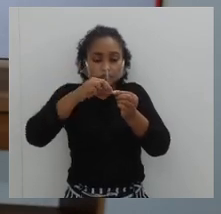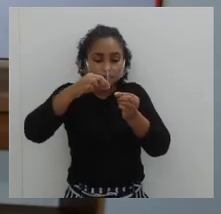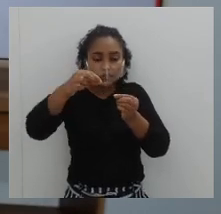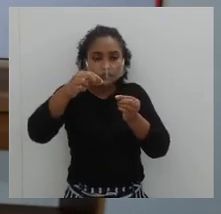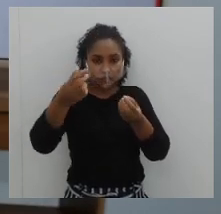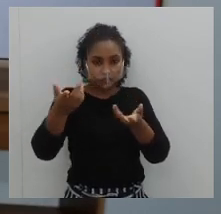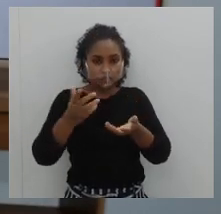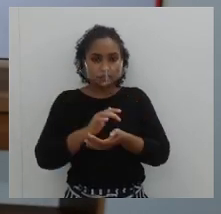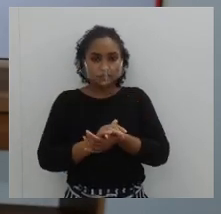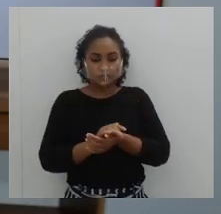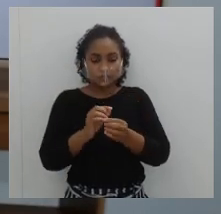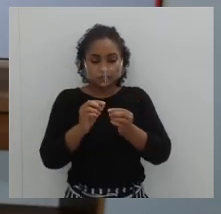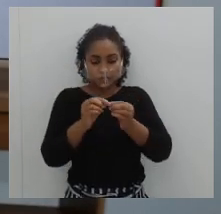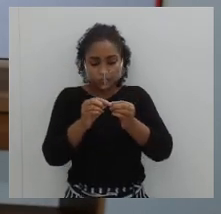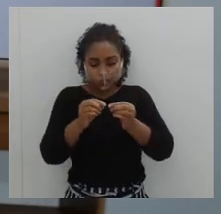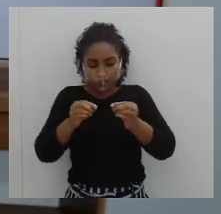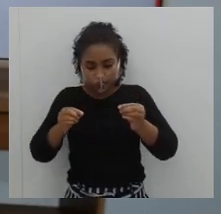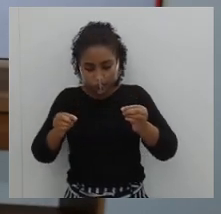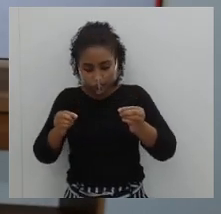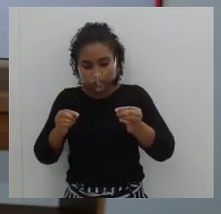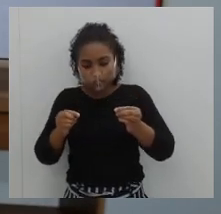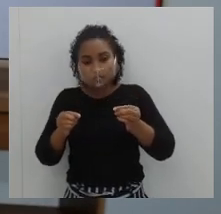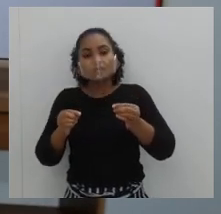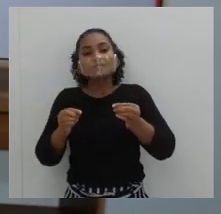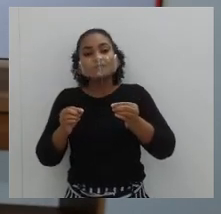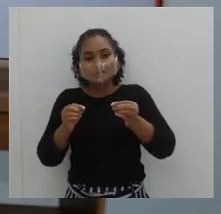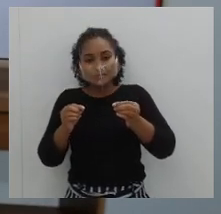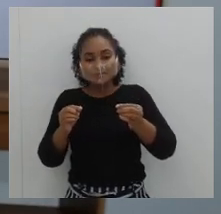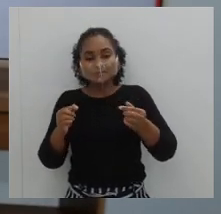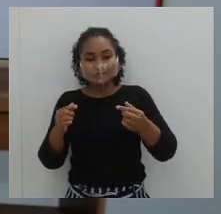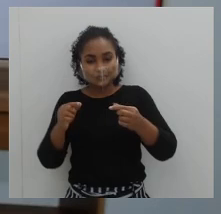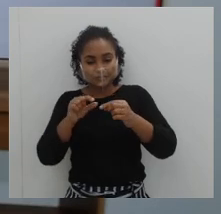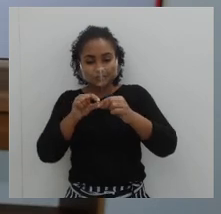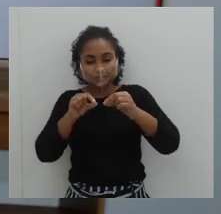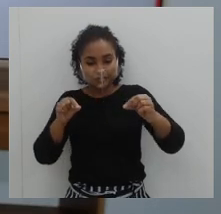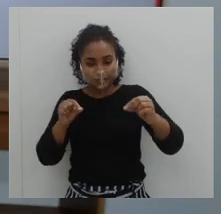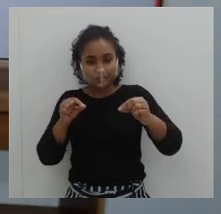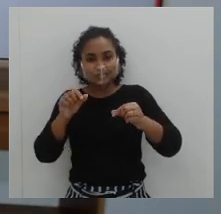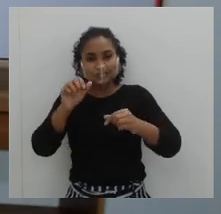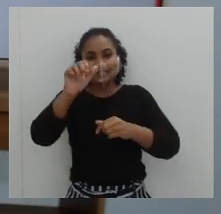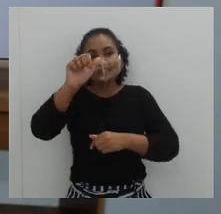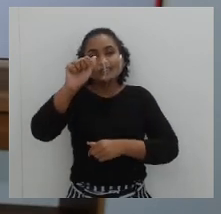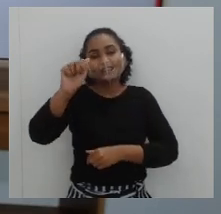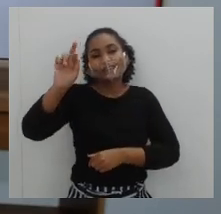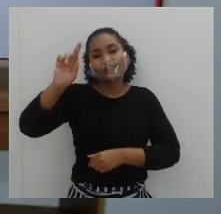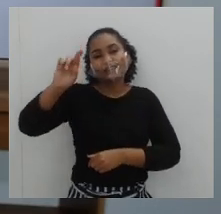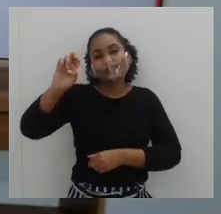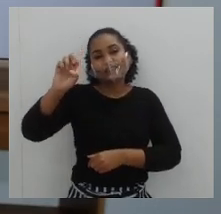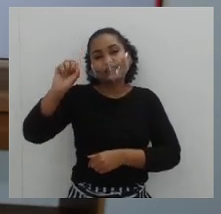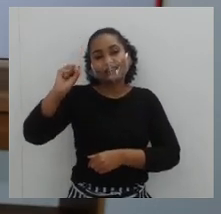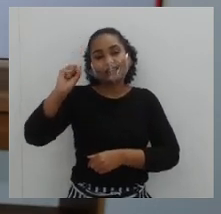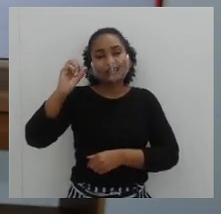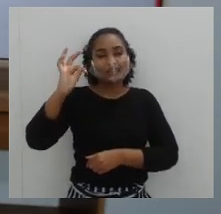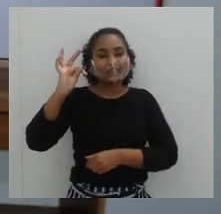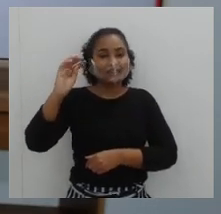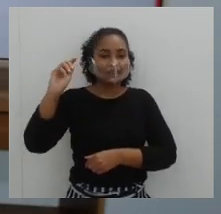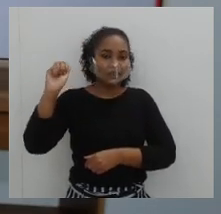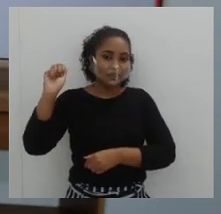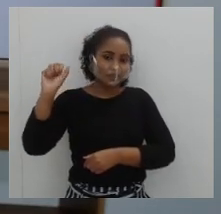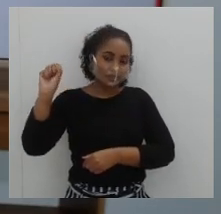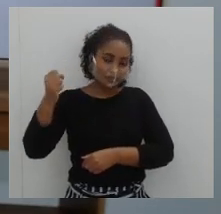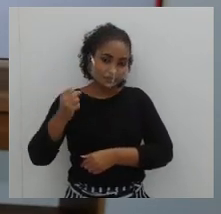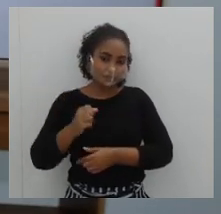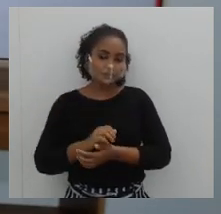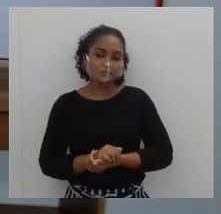aresta. Essa face aqui com essa é unida por essa aresta. Então podemos contar também as